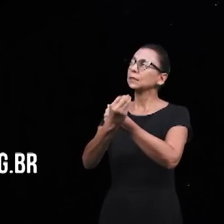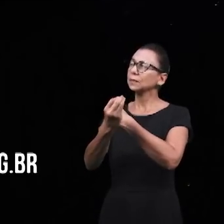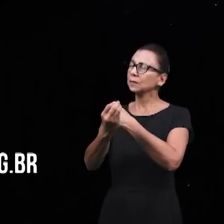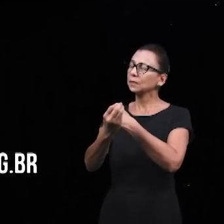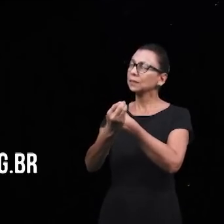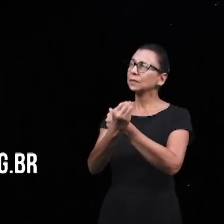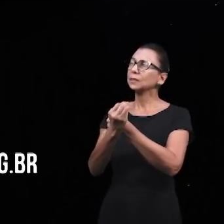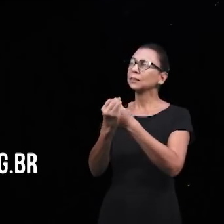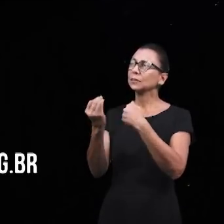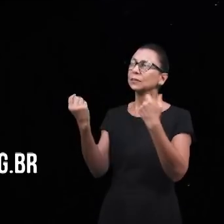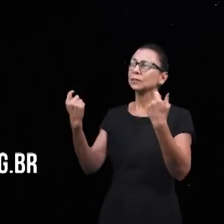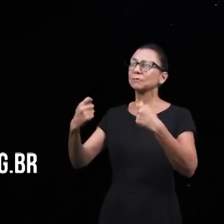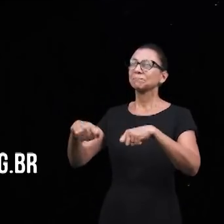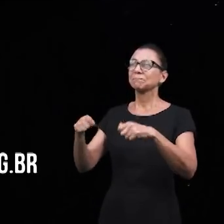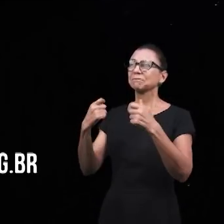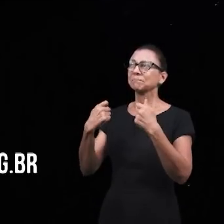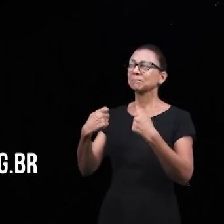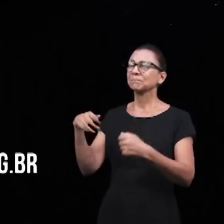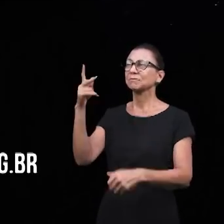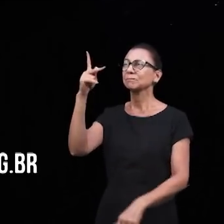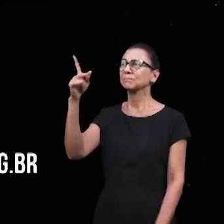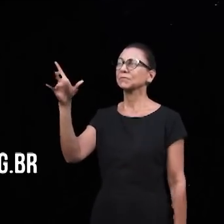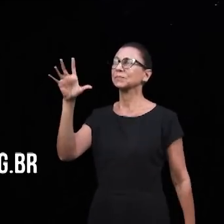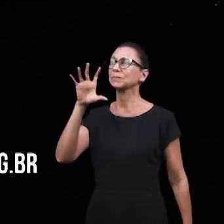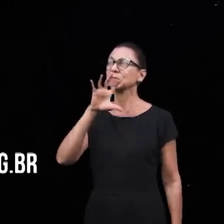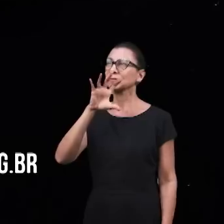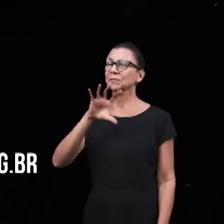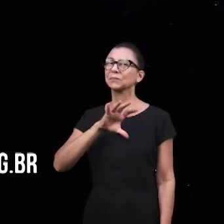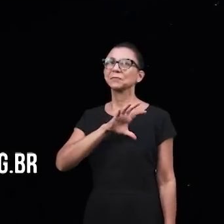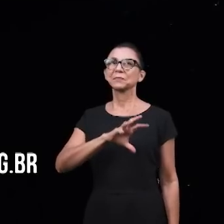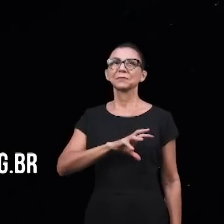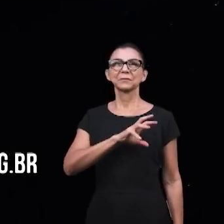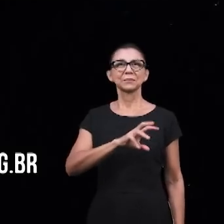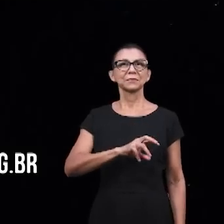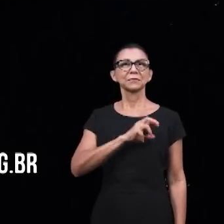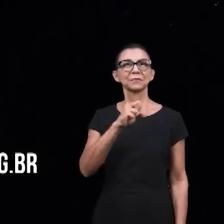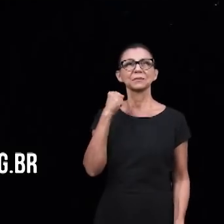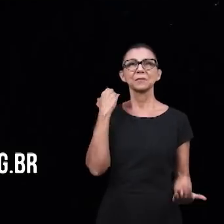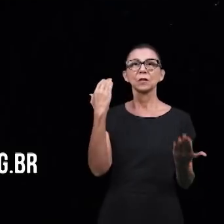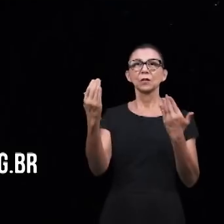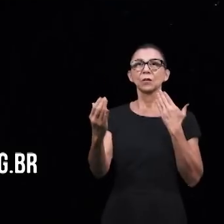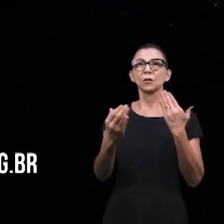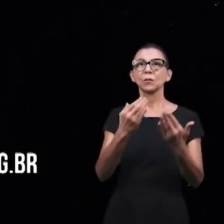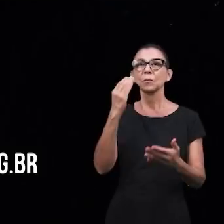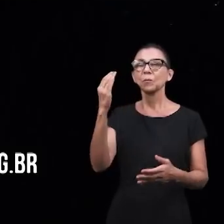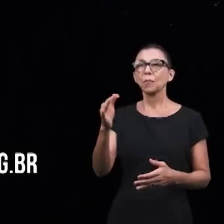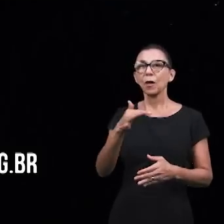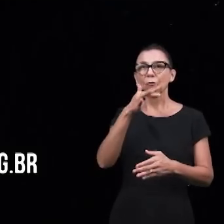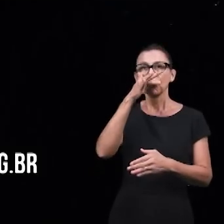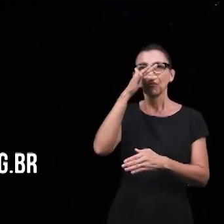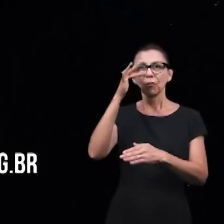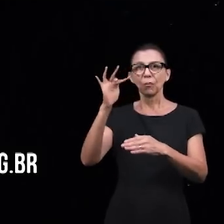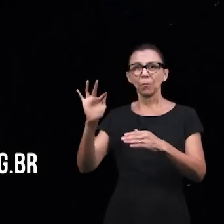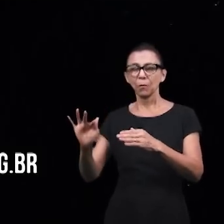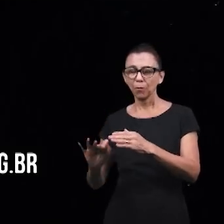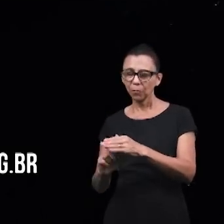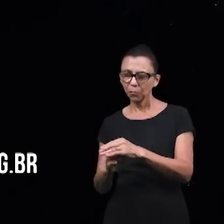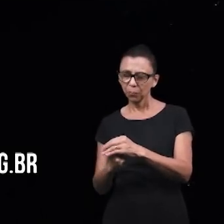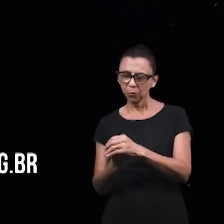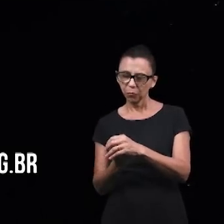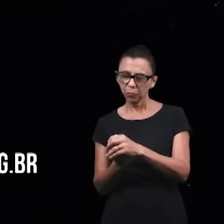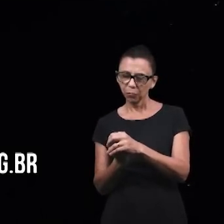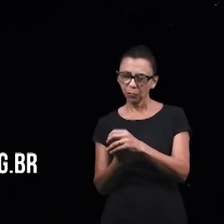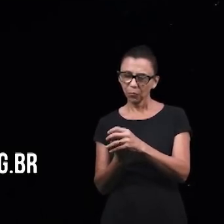de mim com teu amor, como uma flor pequena